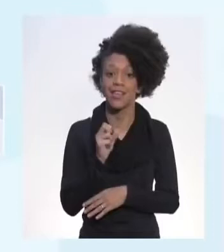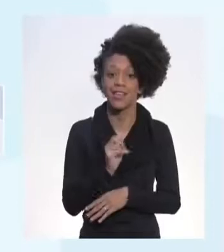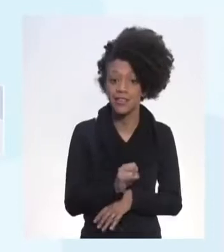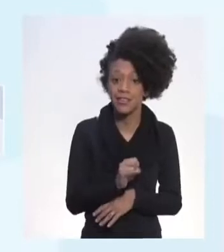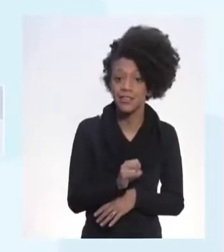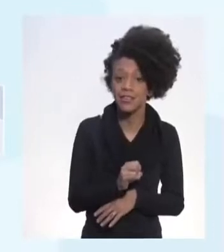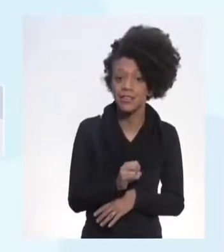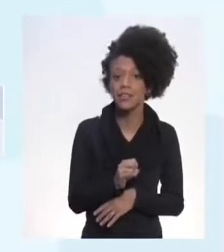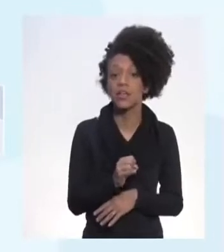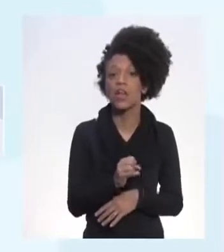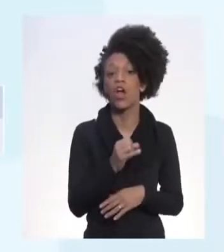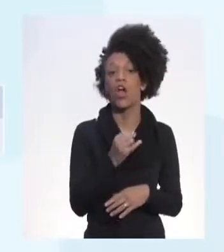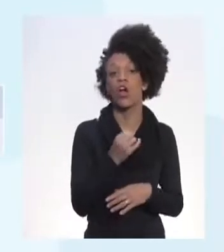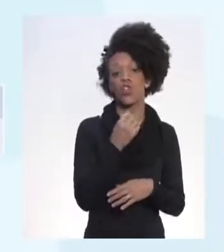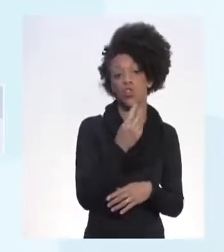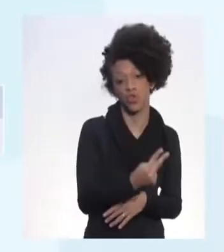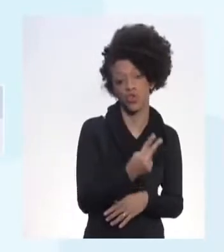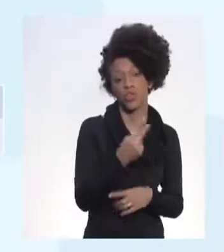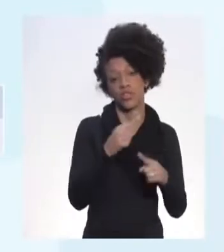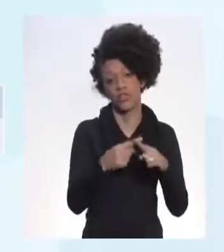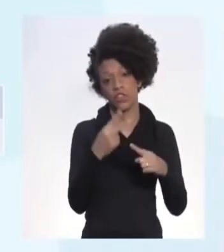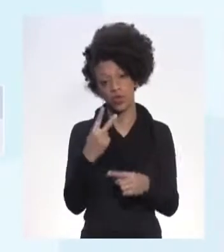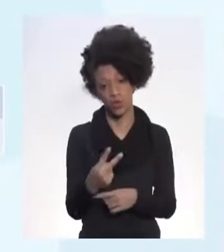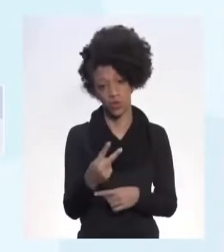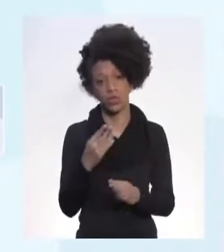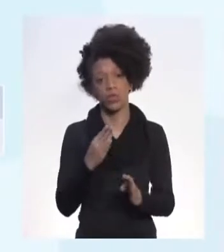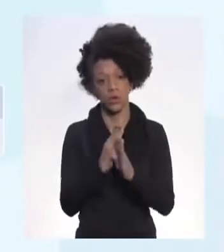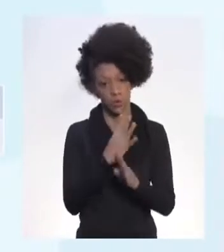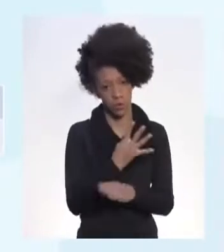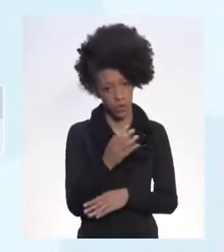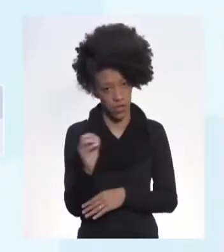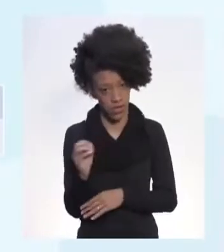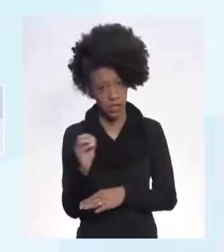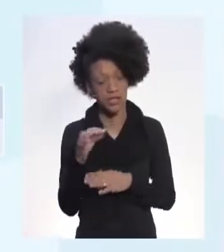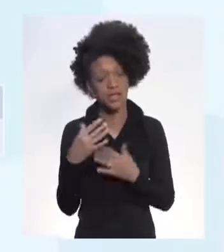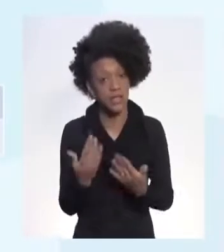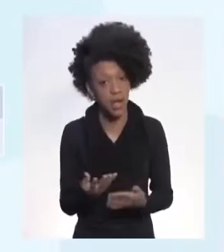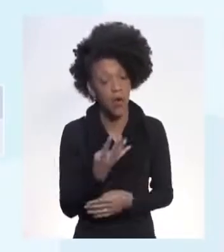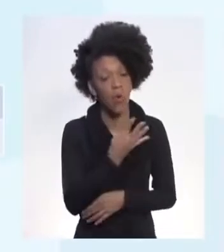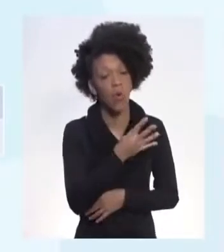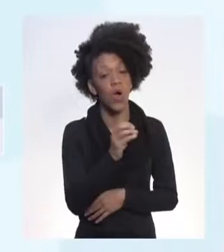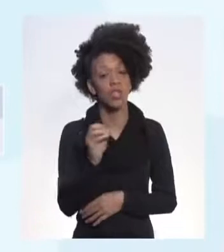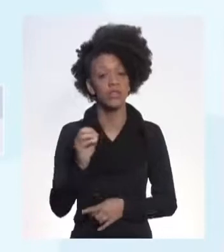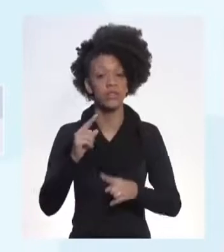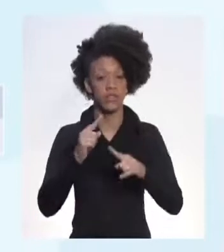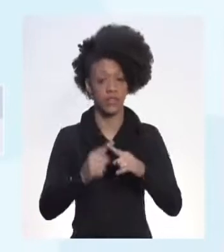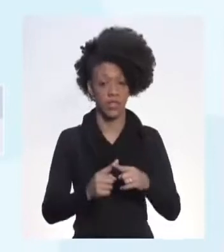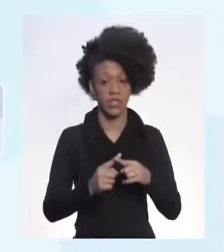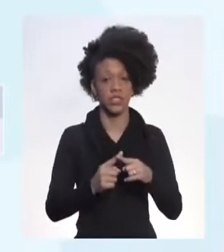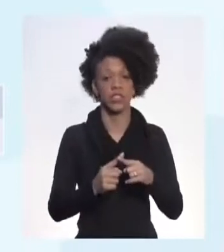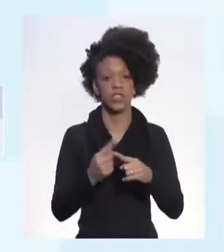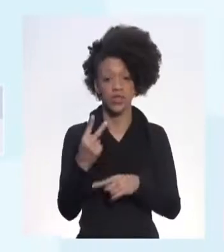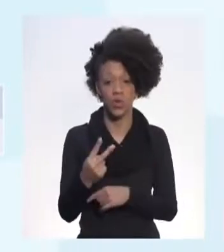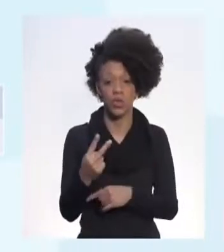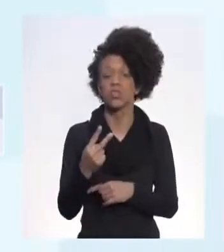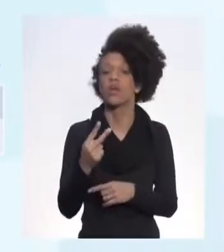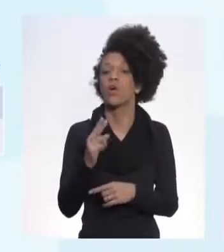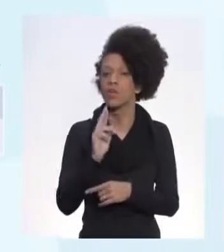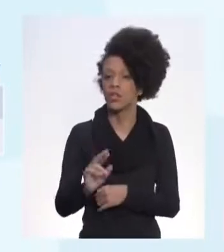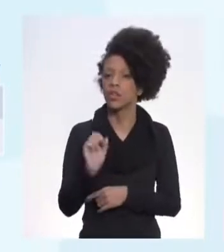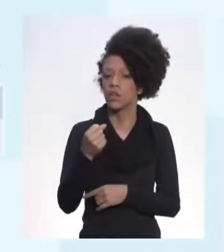encontro 4. Faço a mesma coisa. 400 vezes 2 dá 800, 4 vezes 2 dá 8.